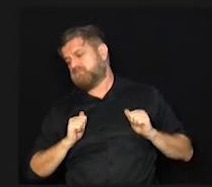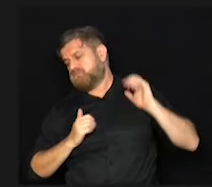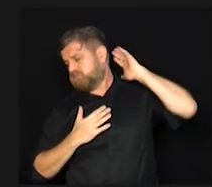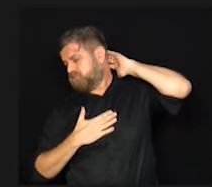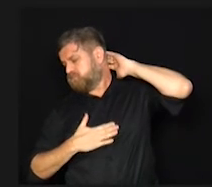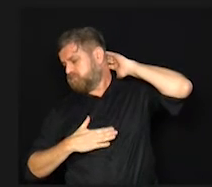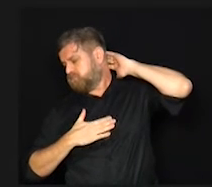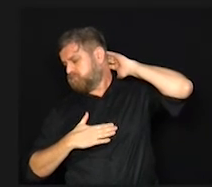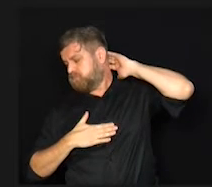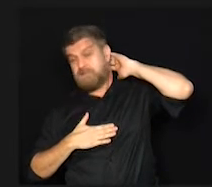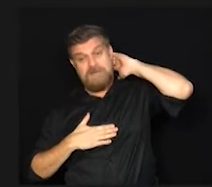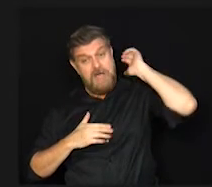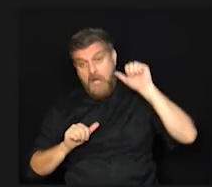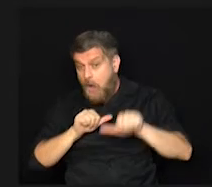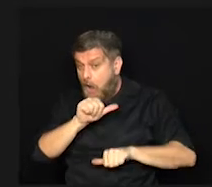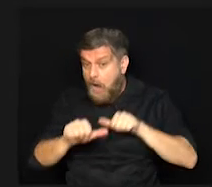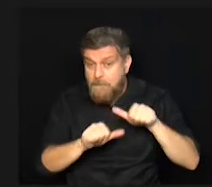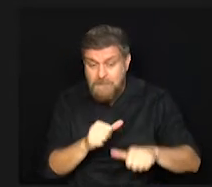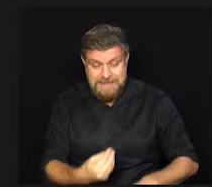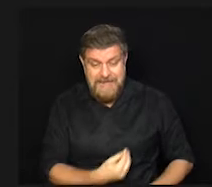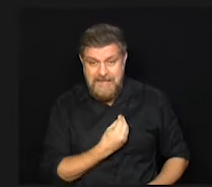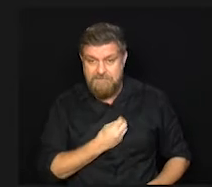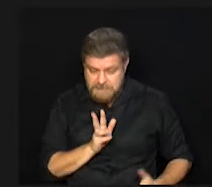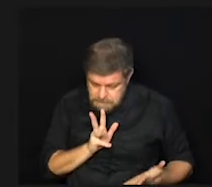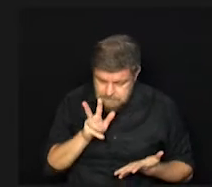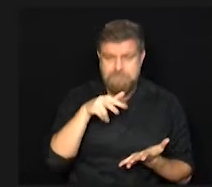para a realidade, vida, né? Pé no chão.